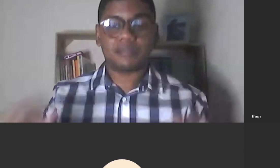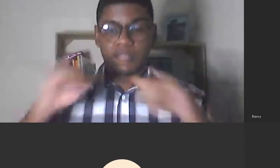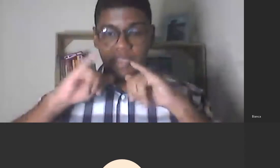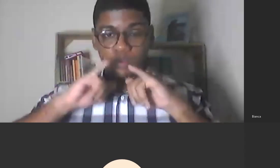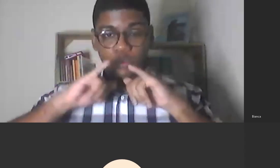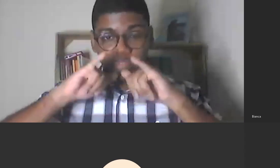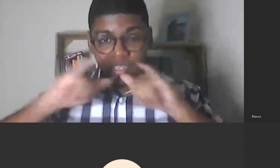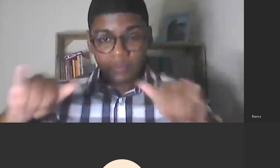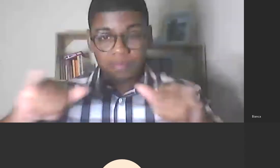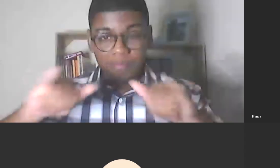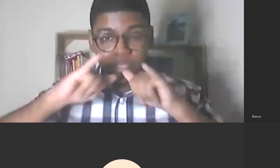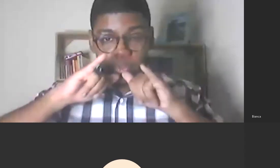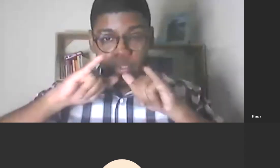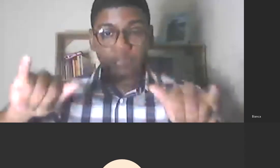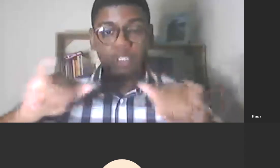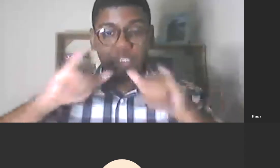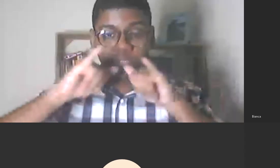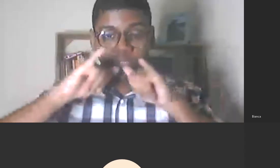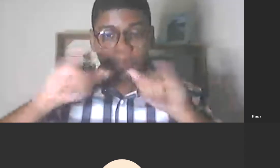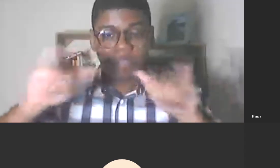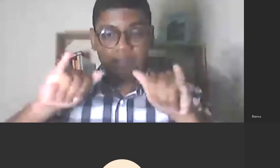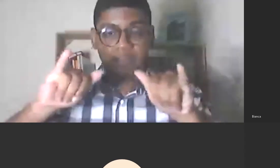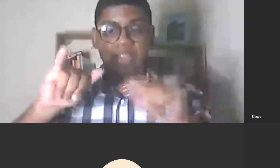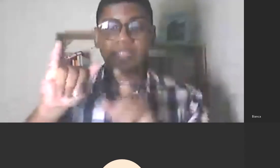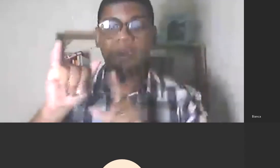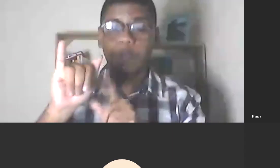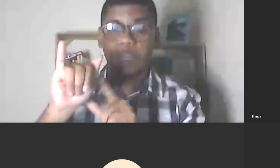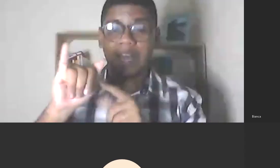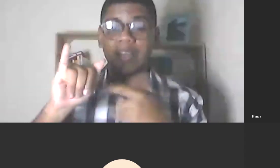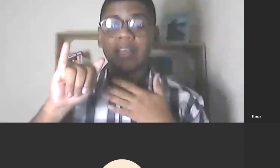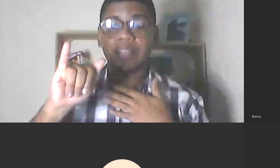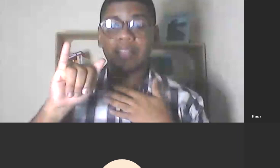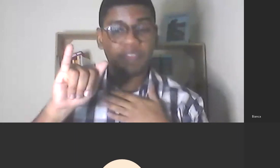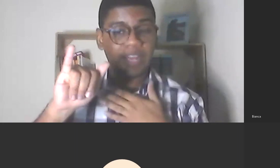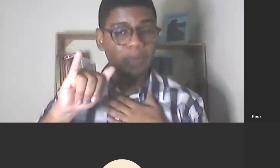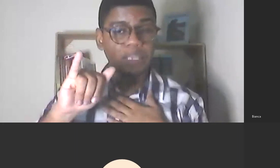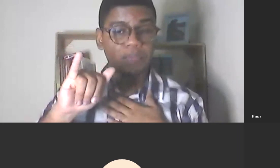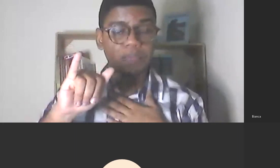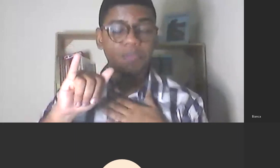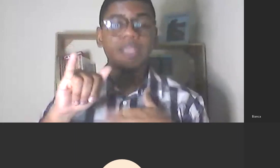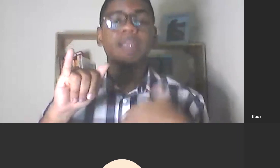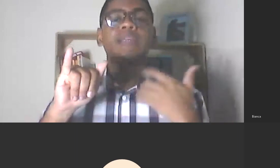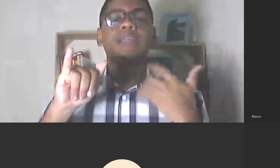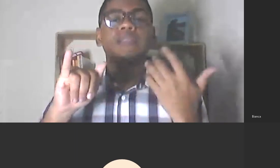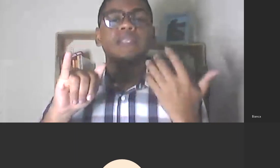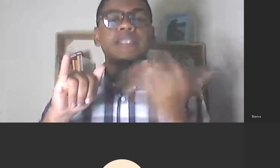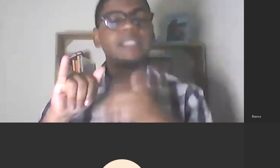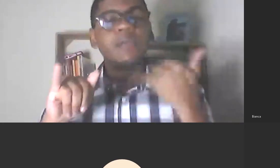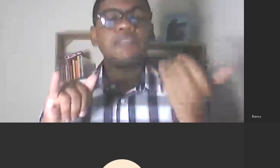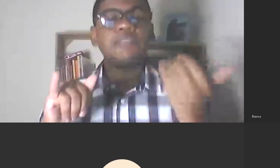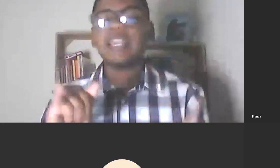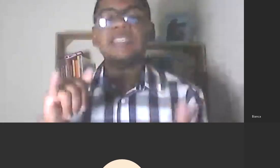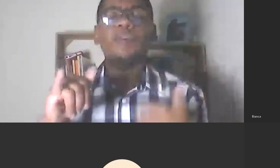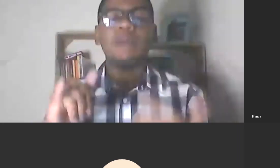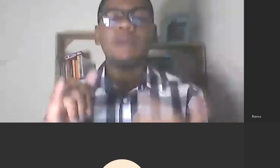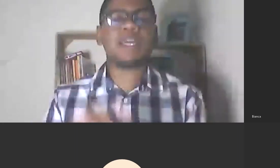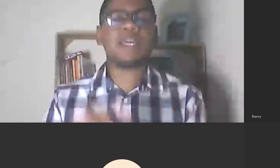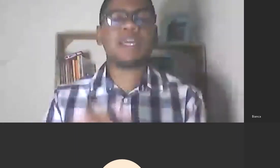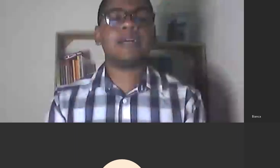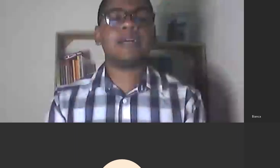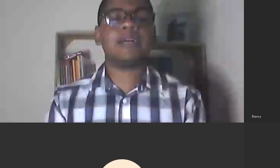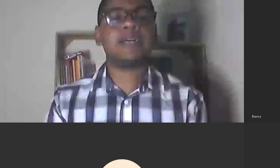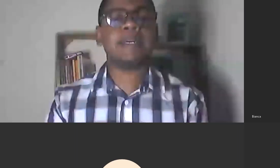Então, assim, eu estou avisando, eu estou transmitindo a informação, tá? Então, o polegar está virado para mim. Se alguém me falasse